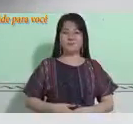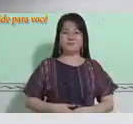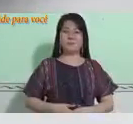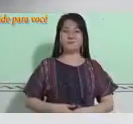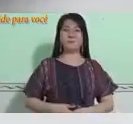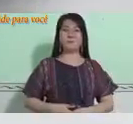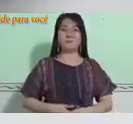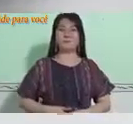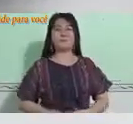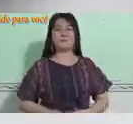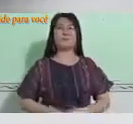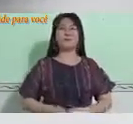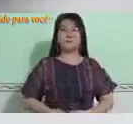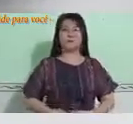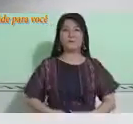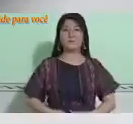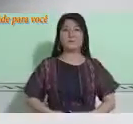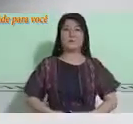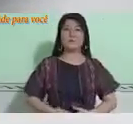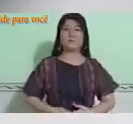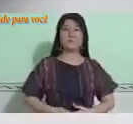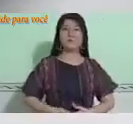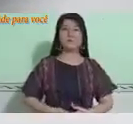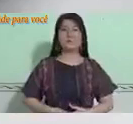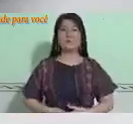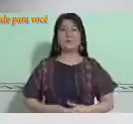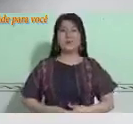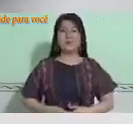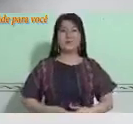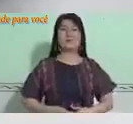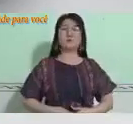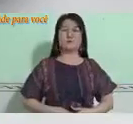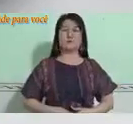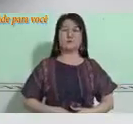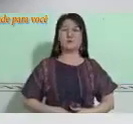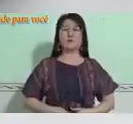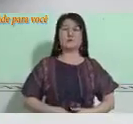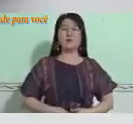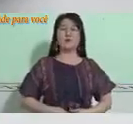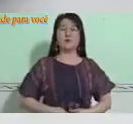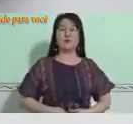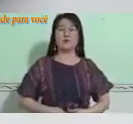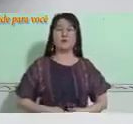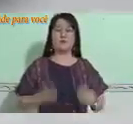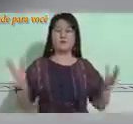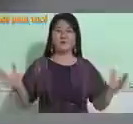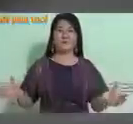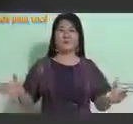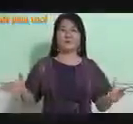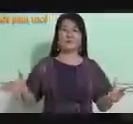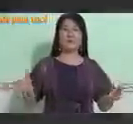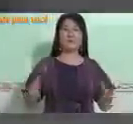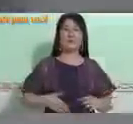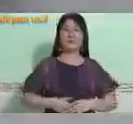O que fazer? 2. A ectasia ductal da mama pode não precisar de tratamento ou curar sozinha. No entanto,